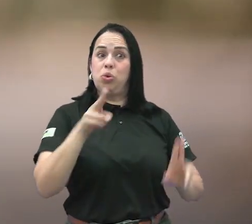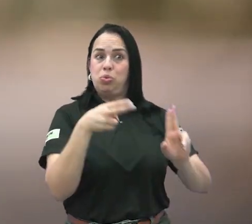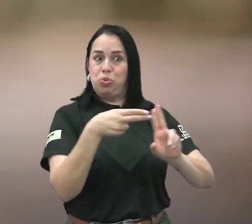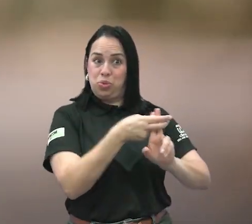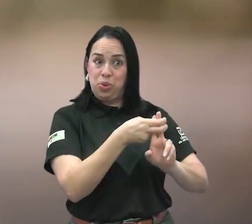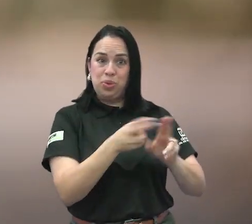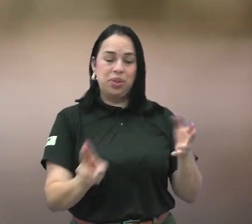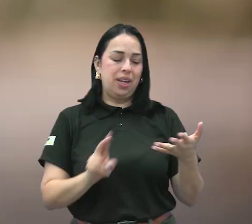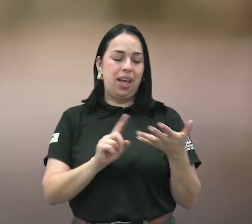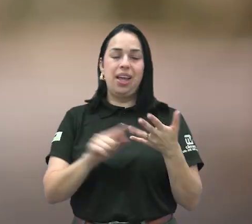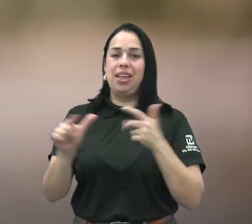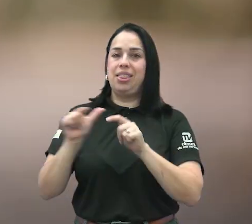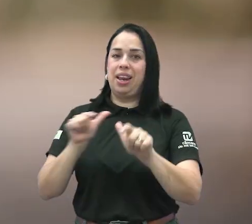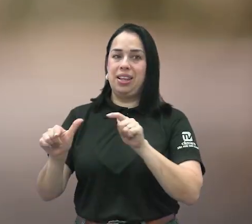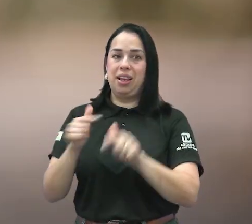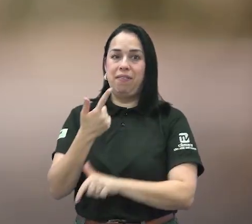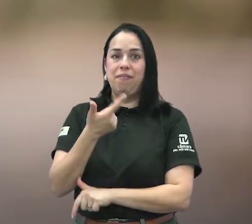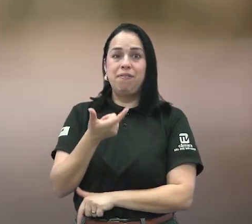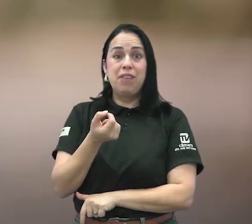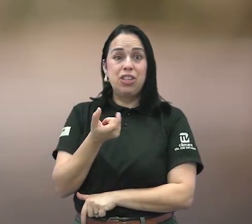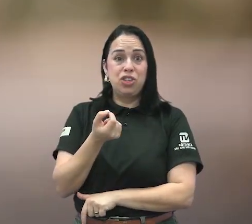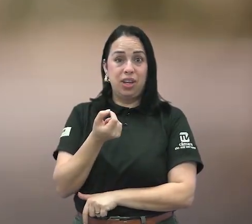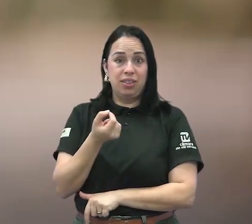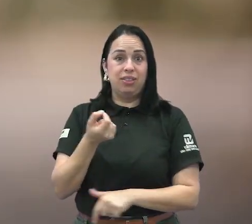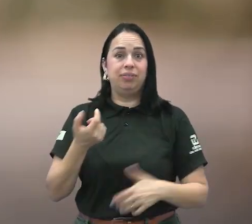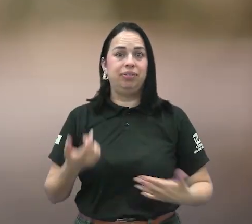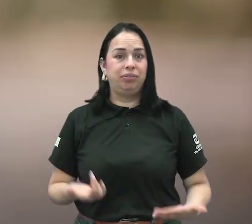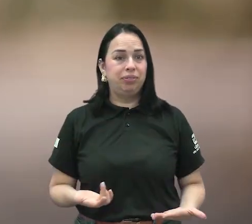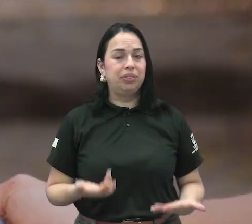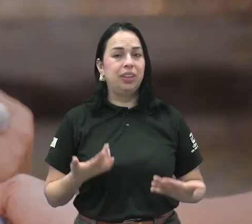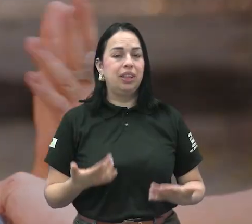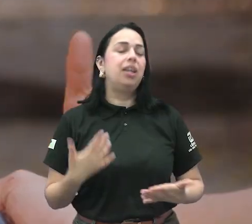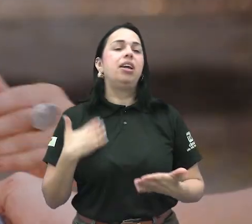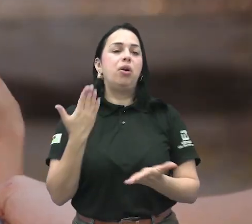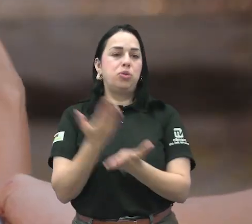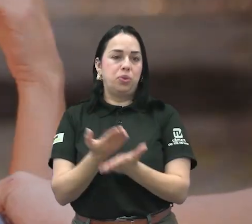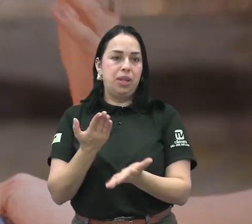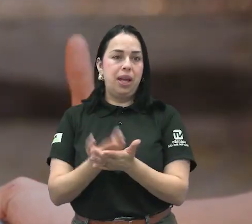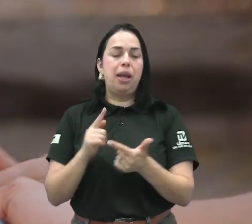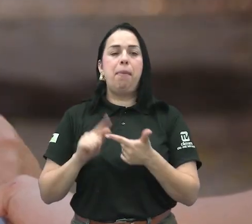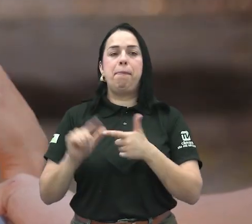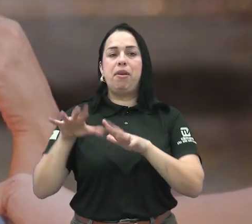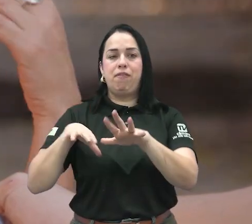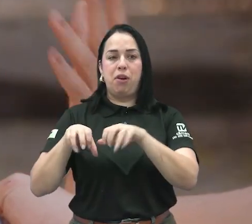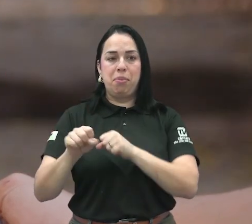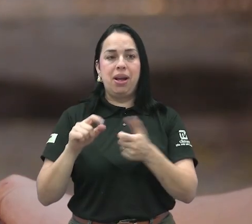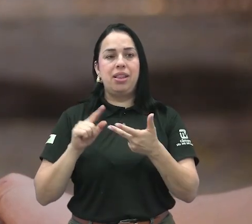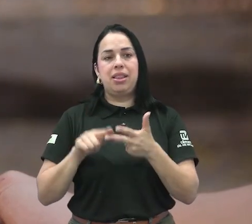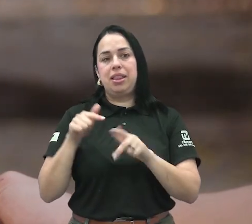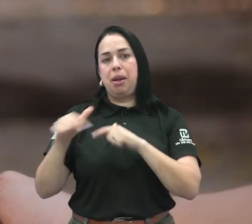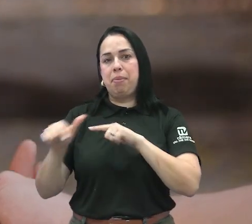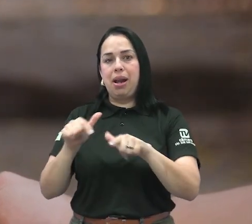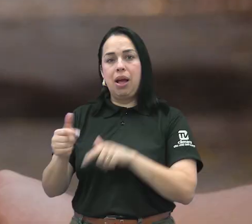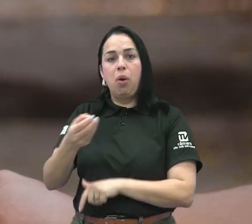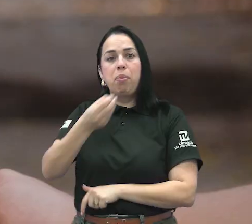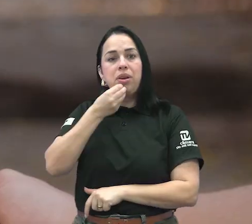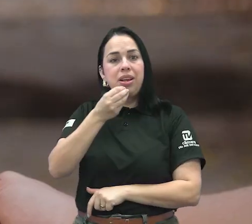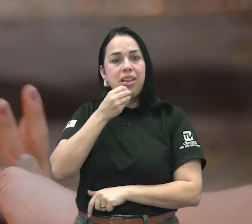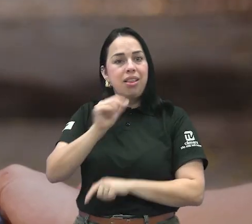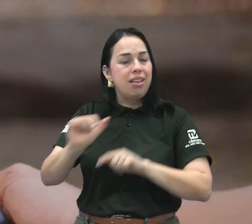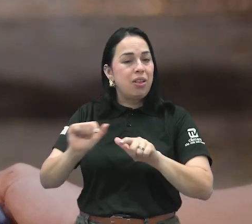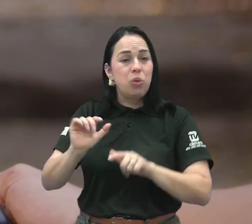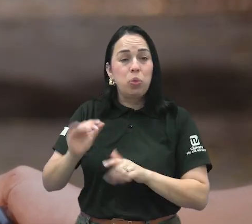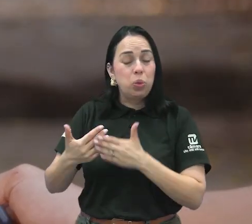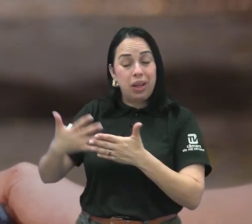sistema de saúde público e trabalha há mais de 20 anos. Eu estudei aqui, me formei, trabalhei, todas as oportunidades